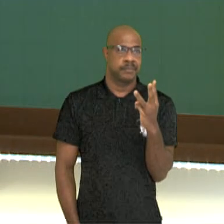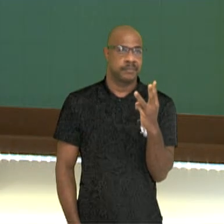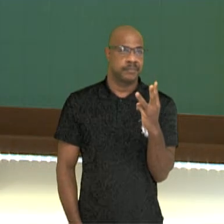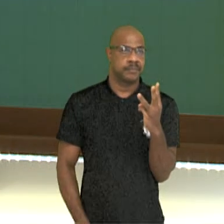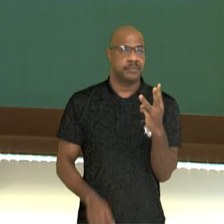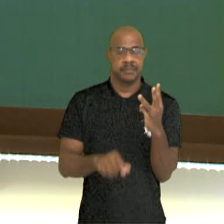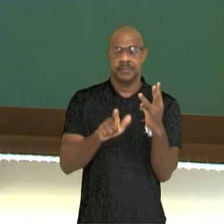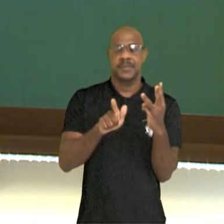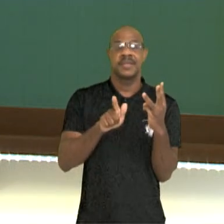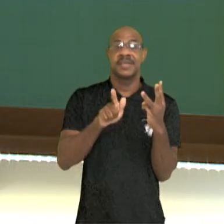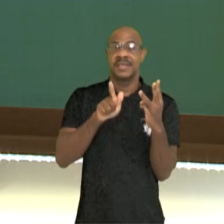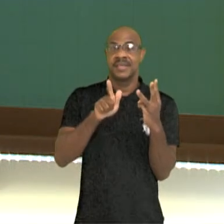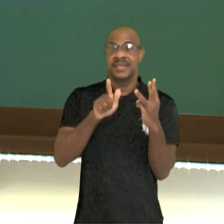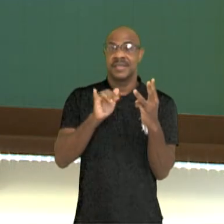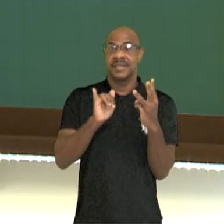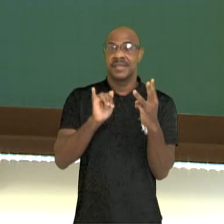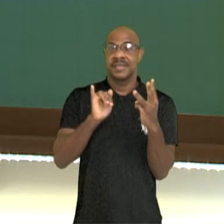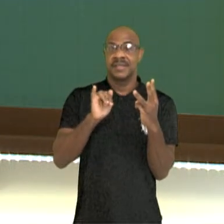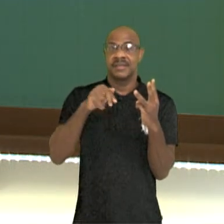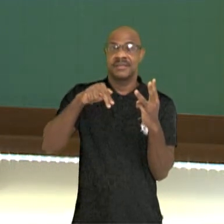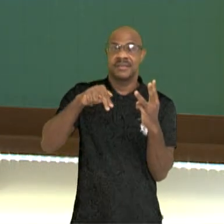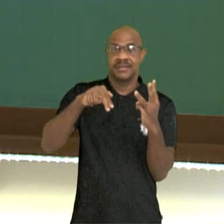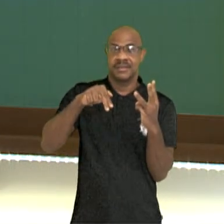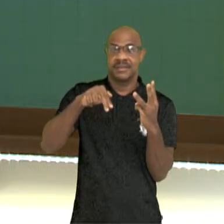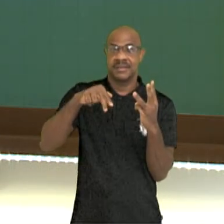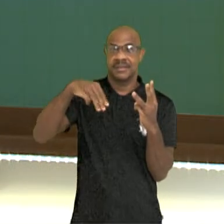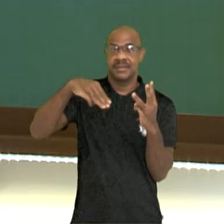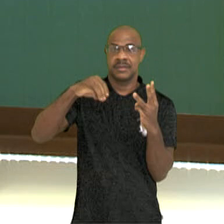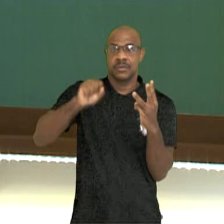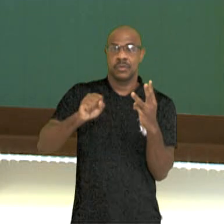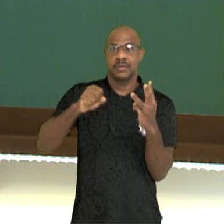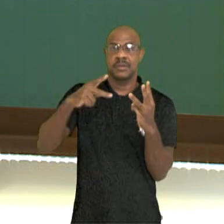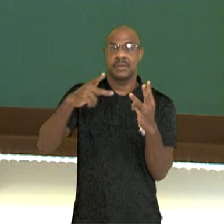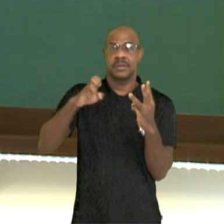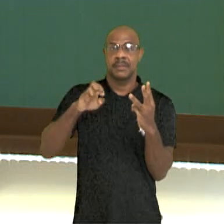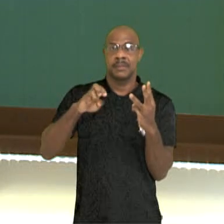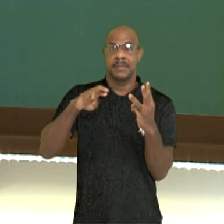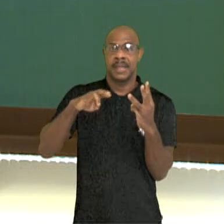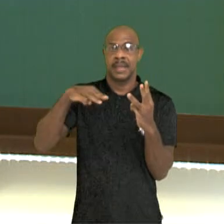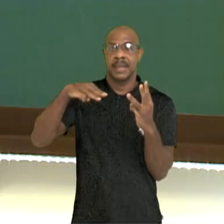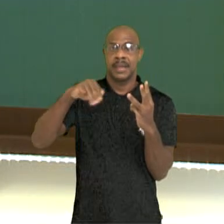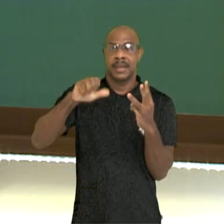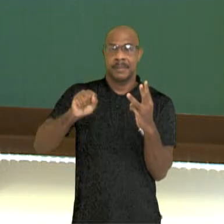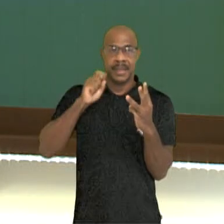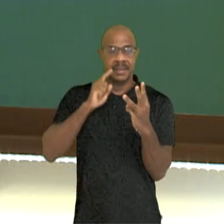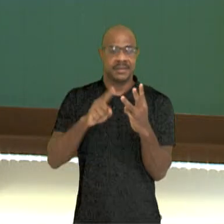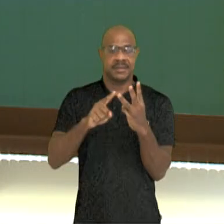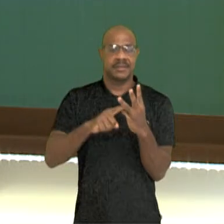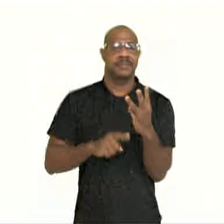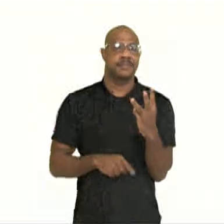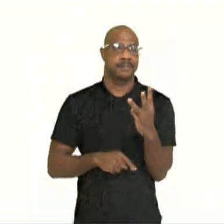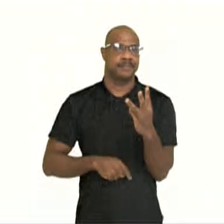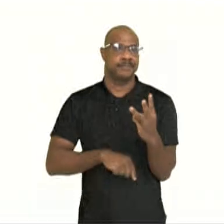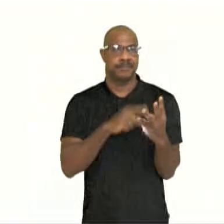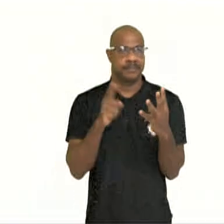as gimnospermas. E, por último, que possui flor e fruto, as